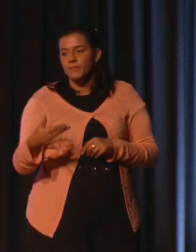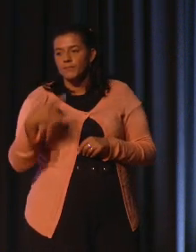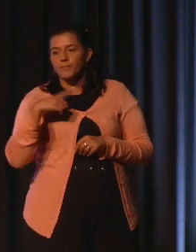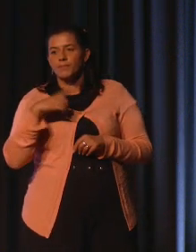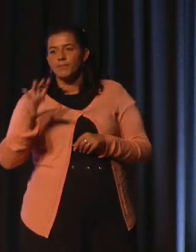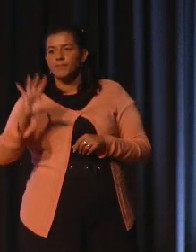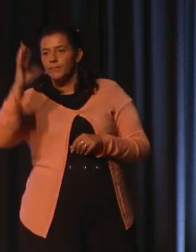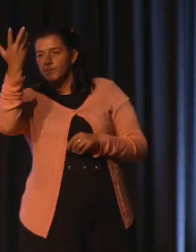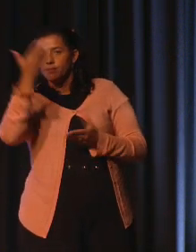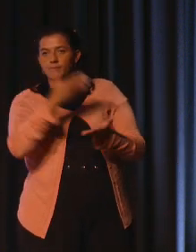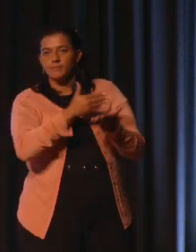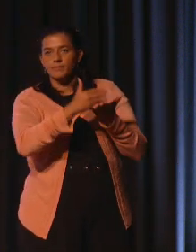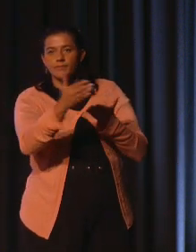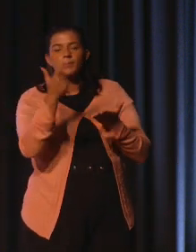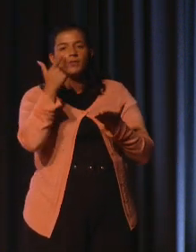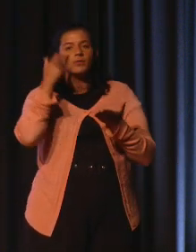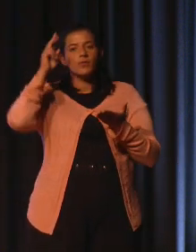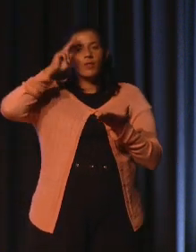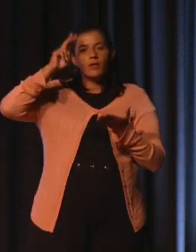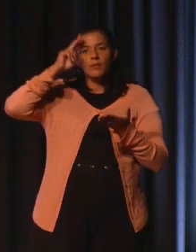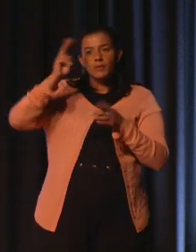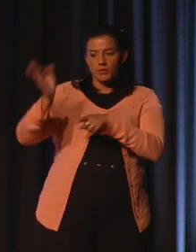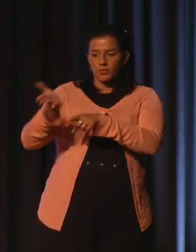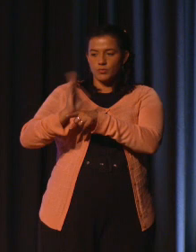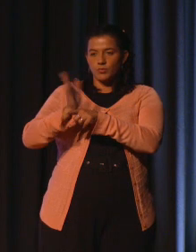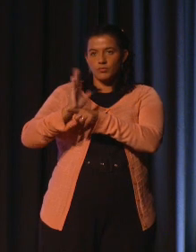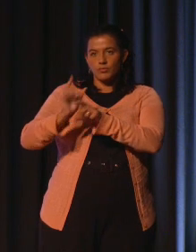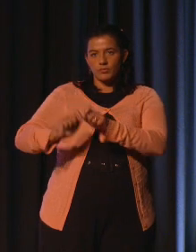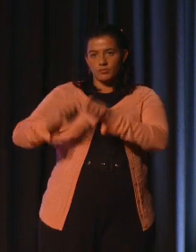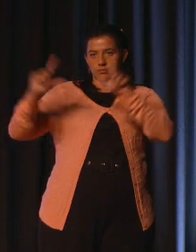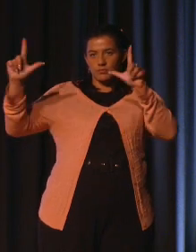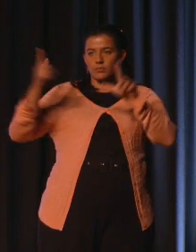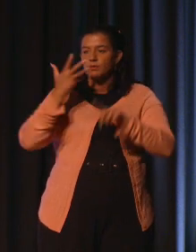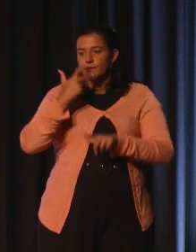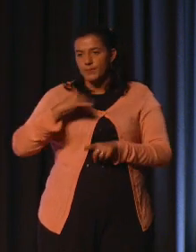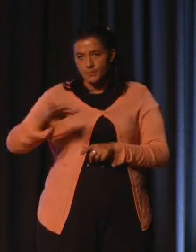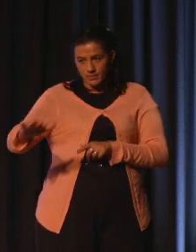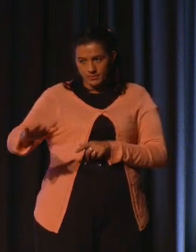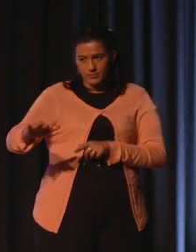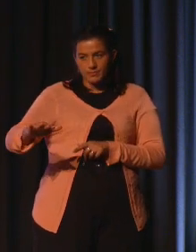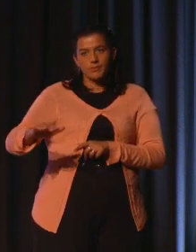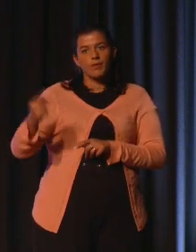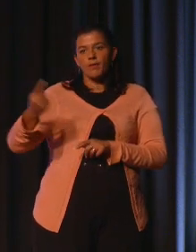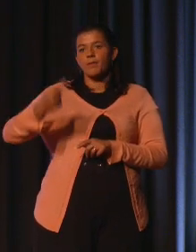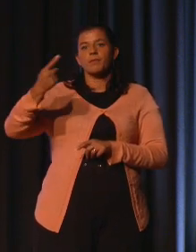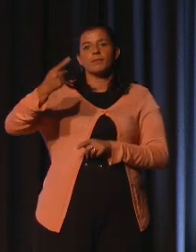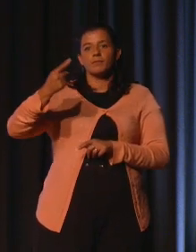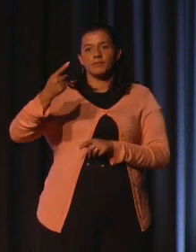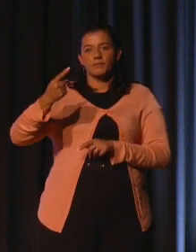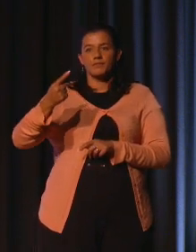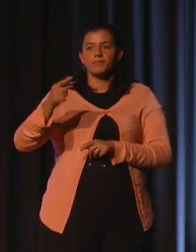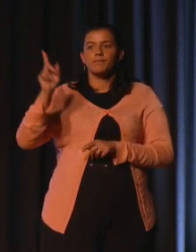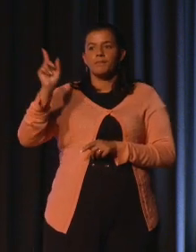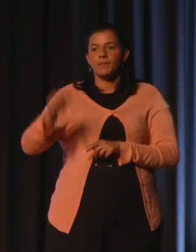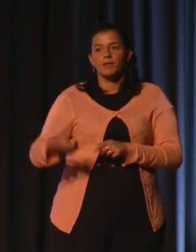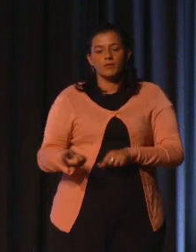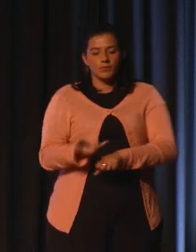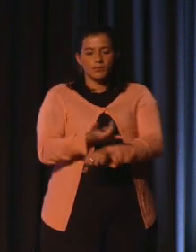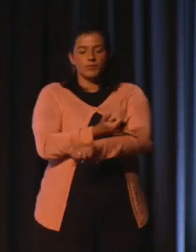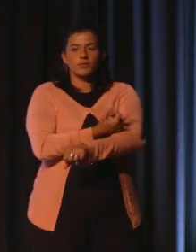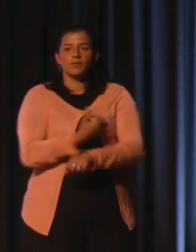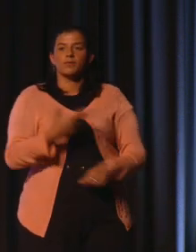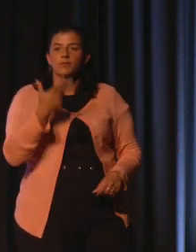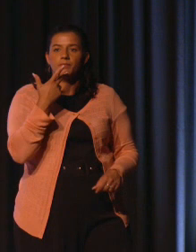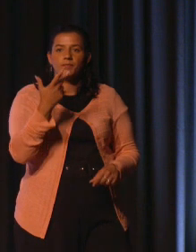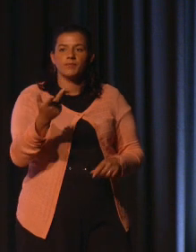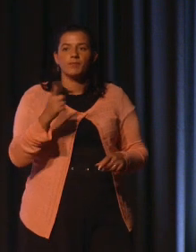o evento, acho que vocês vão lembrar com um vídeo de uma criança, né? Foi a primeira coisa. E eu sou emocionada, eu vou até